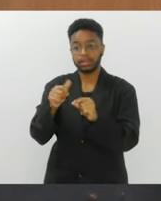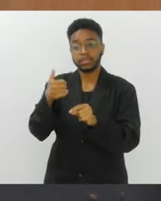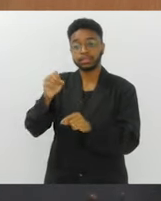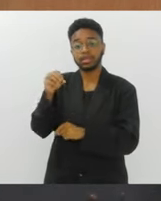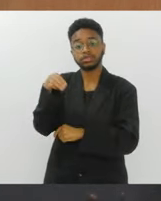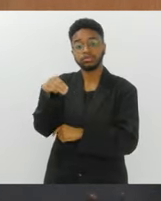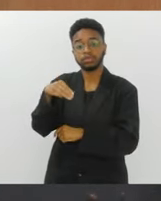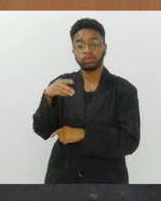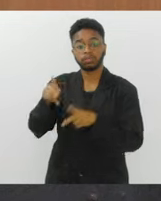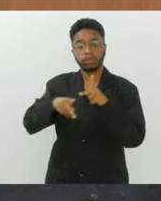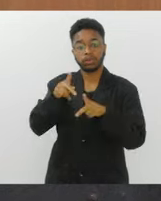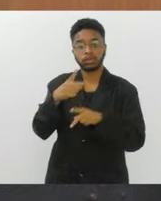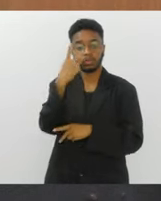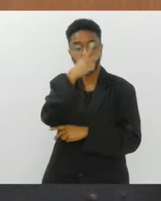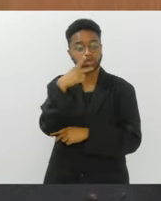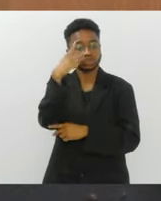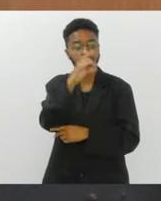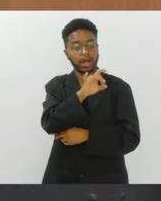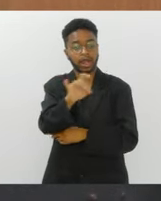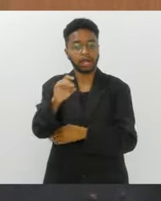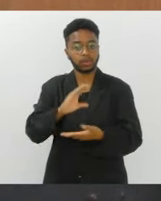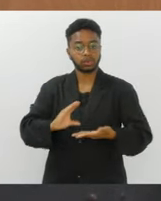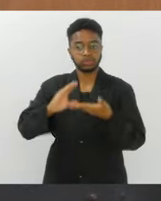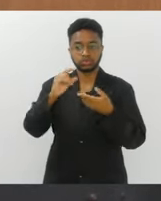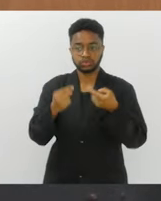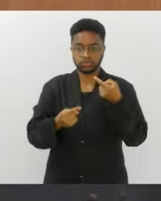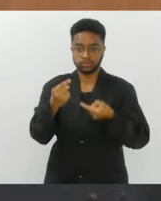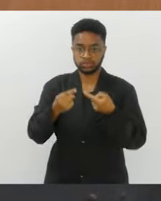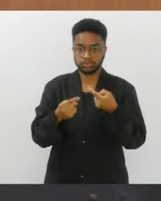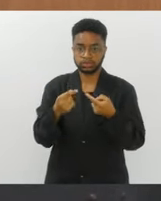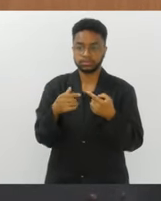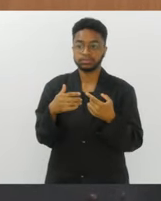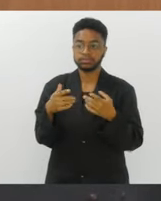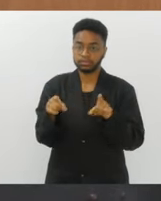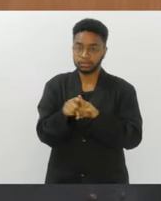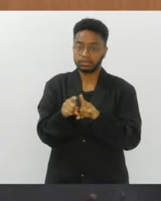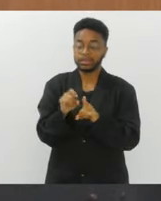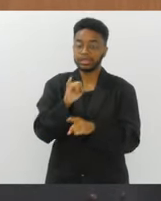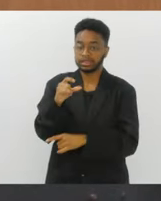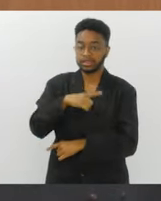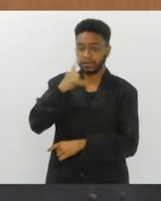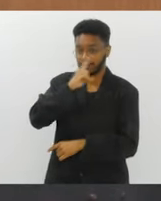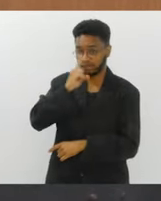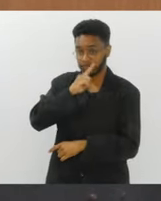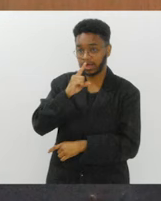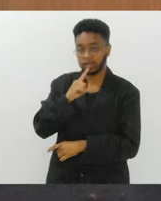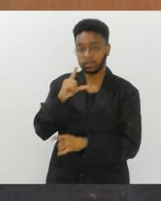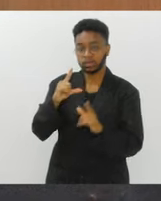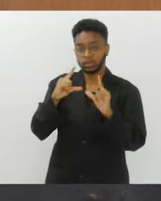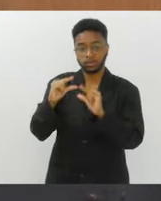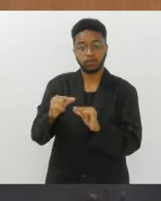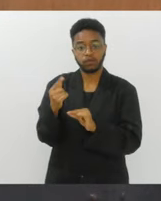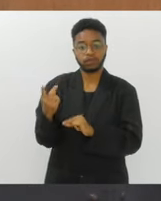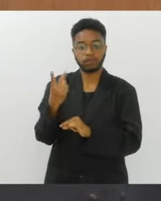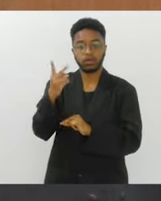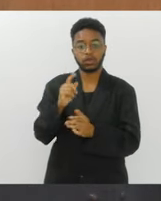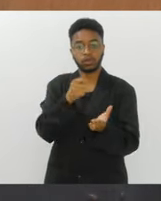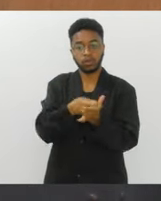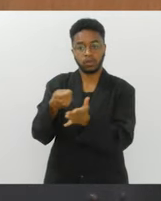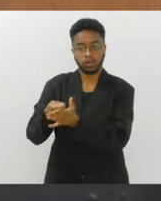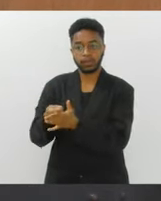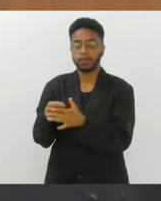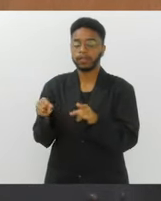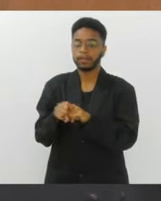para a população e 2 horas para cada conselheiro discutir. Mesmo com irregularidades no reajuste da tarifa, se aprova o reajuste da tarifa, mesmo